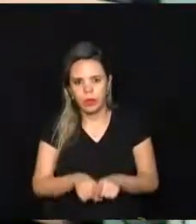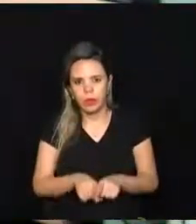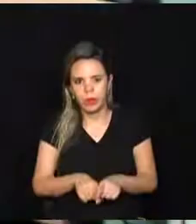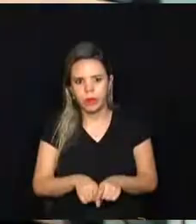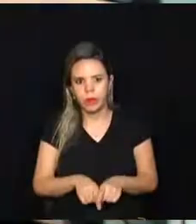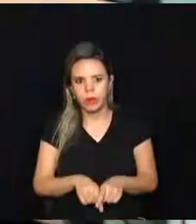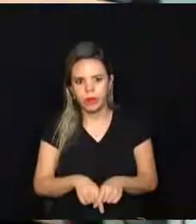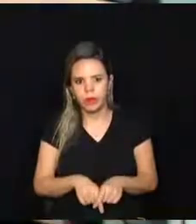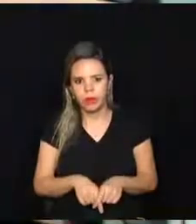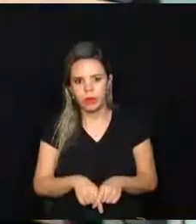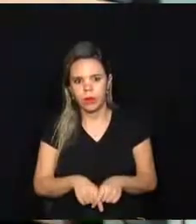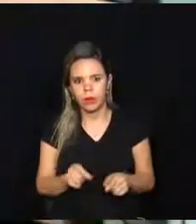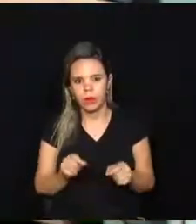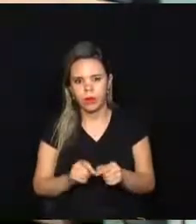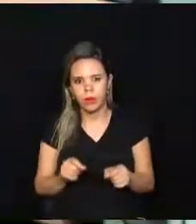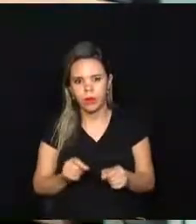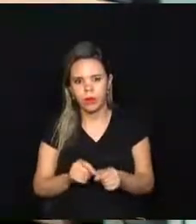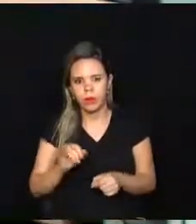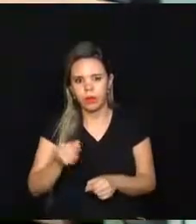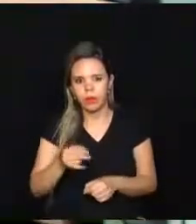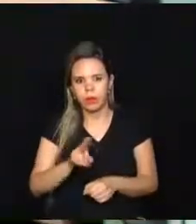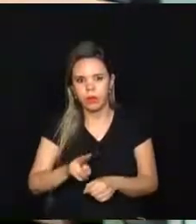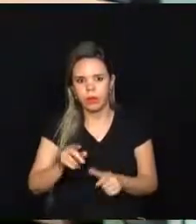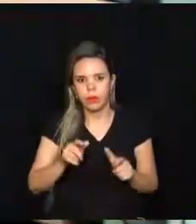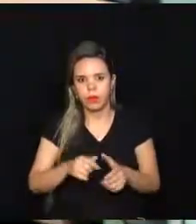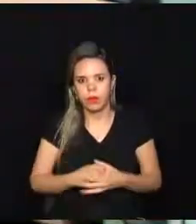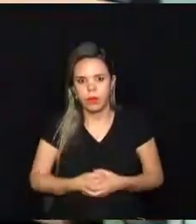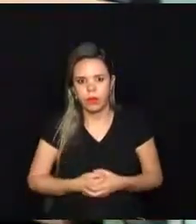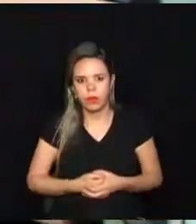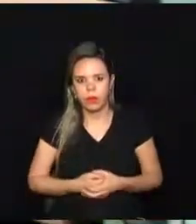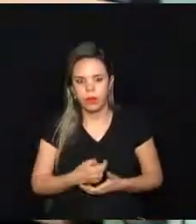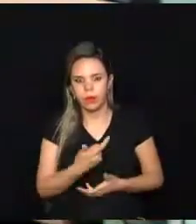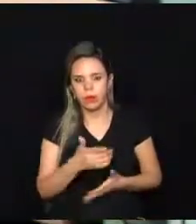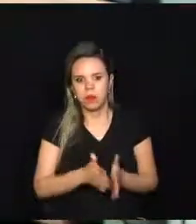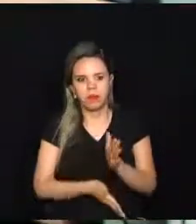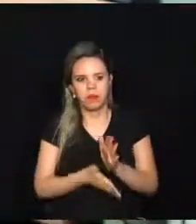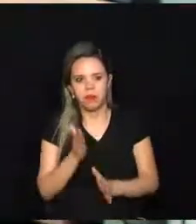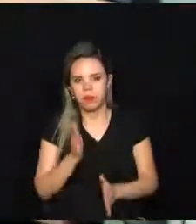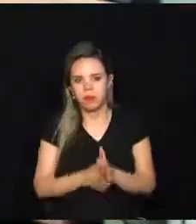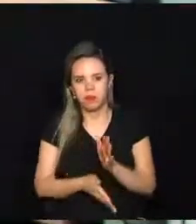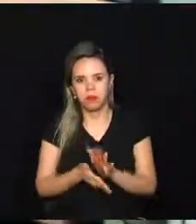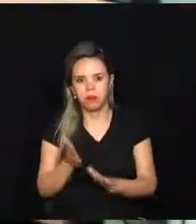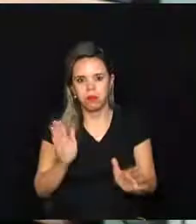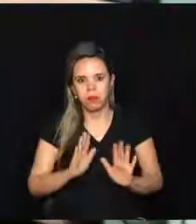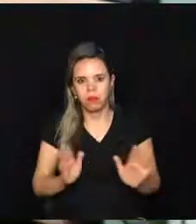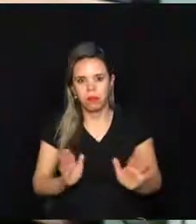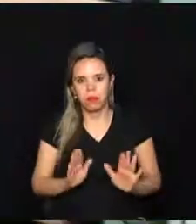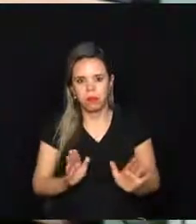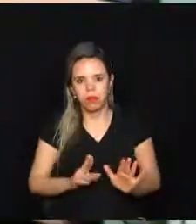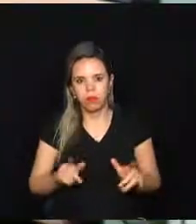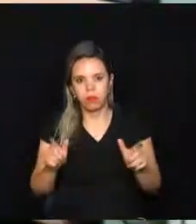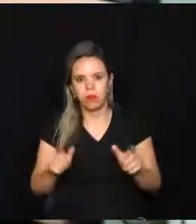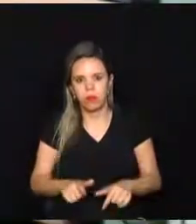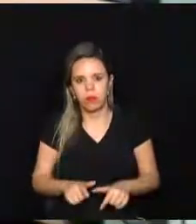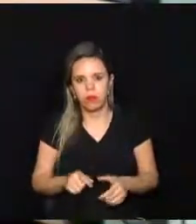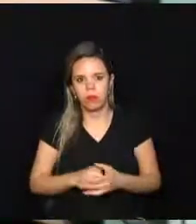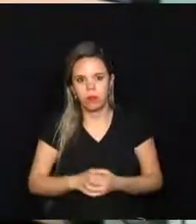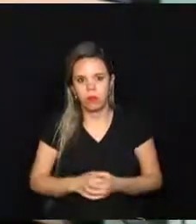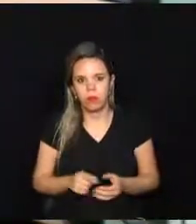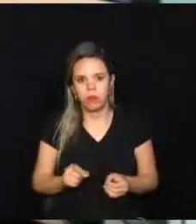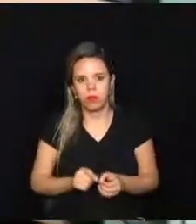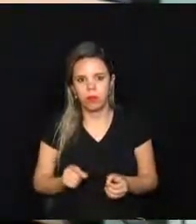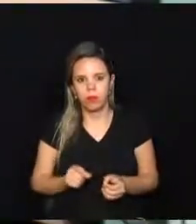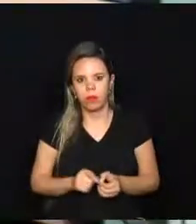que eles estão fazendo, se utilizando de áreas que não tem nada a ver com o parkour. Eles se utilizam de locais onde se fazem